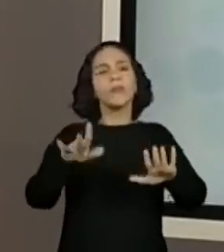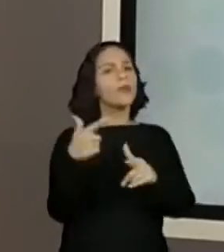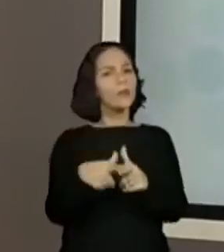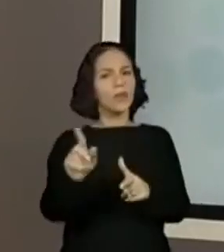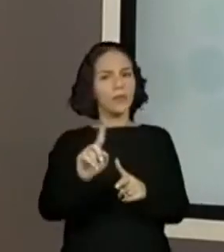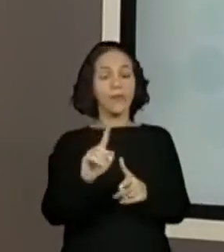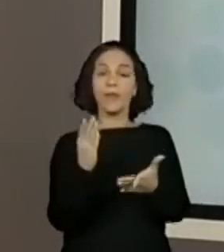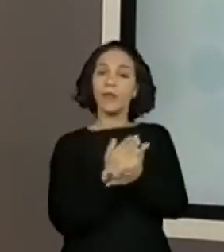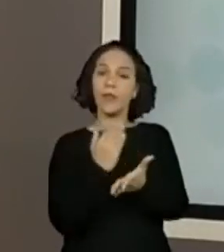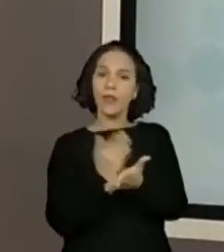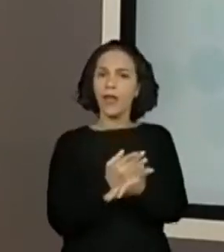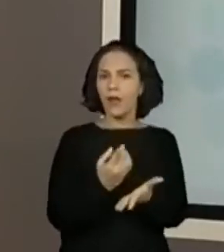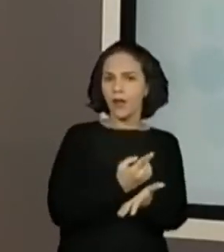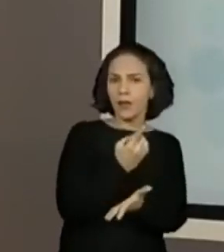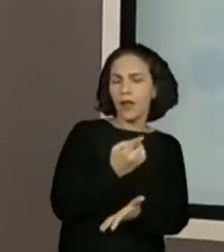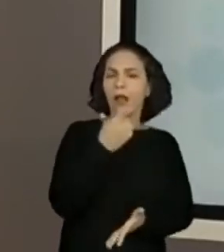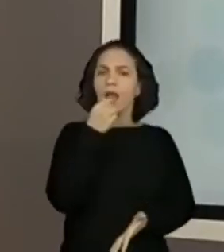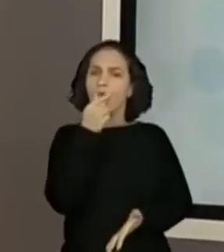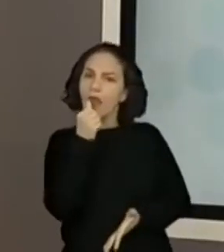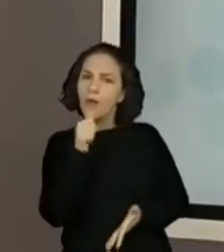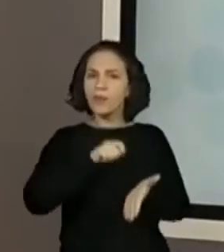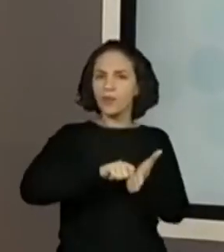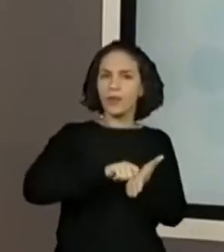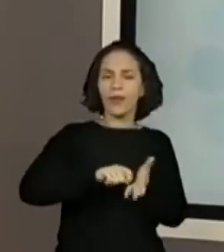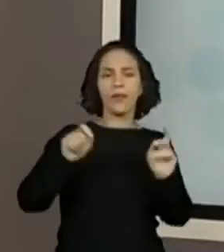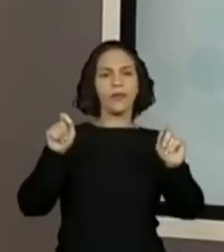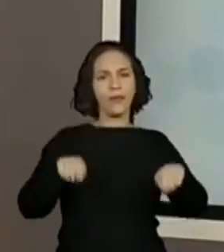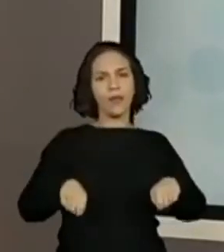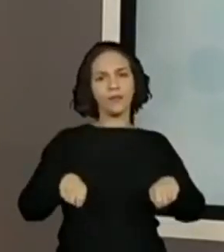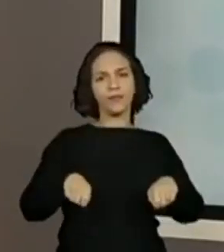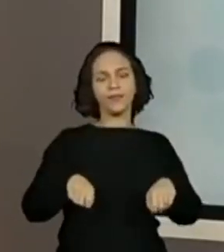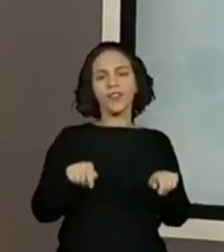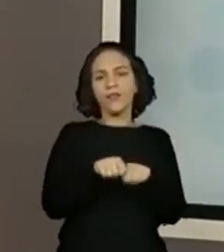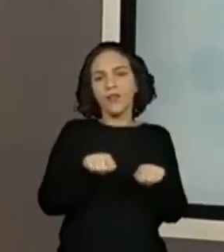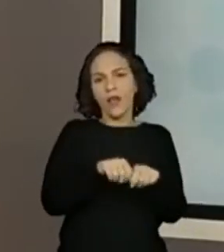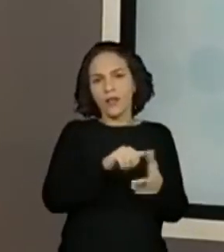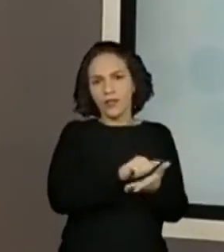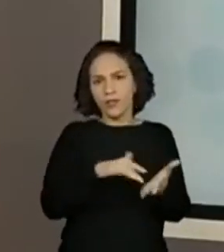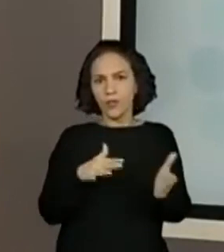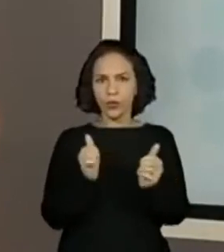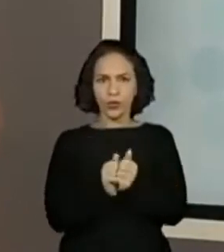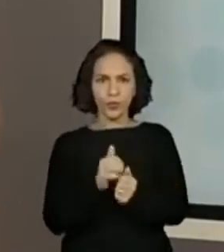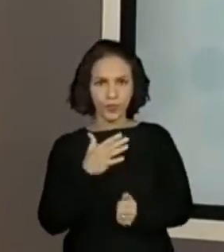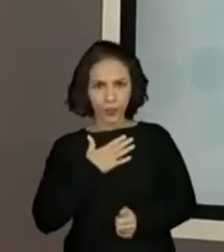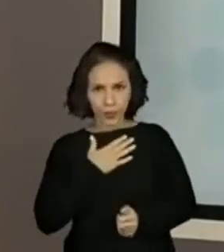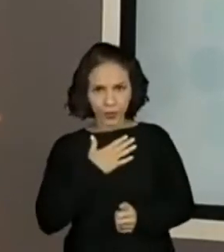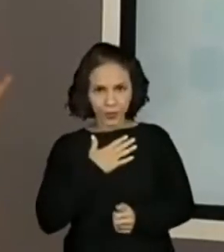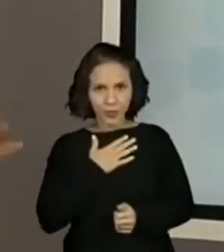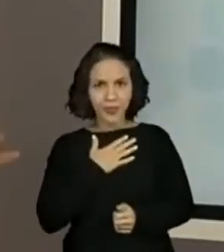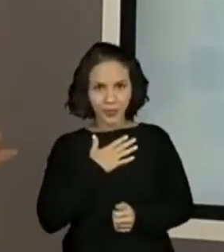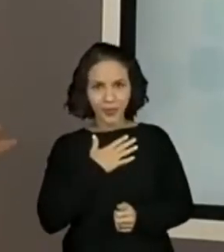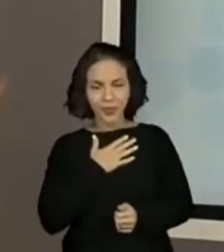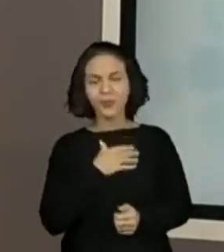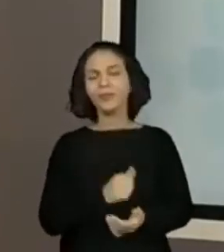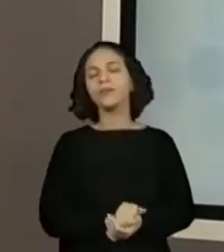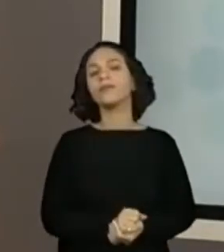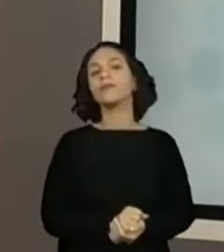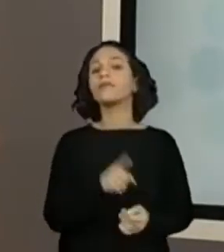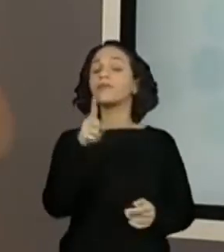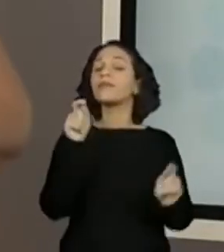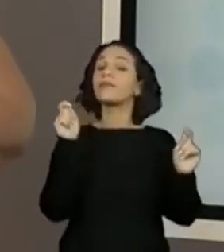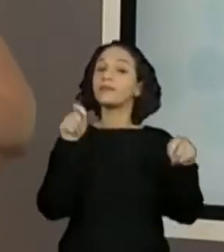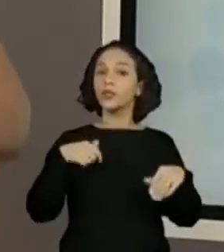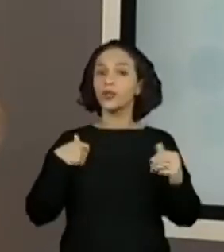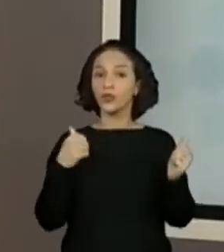O caderno, o lápis e a borracha já são suficientes para realizar as atividades aqui comigo. Você pode fazer as atividades